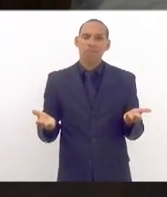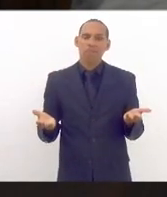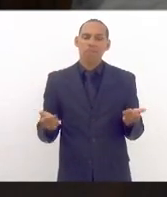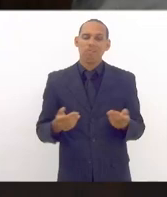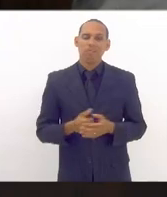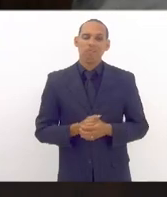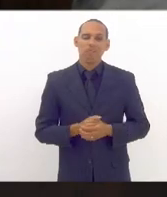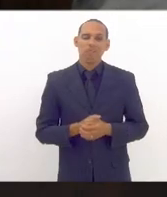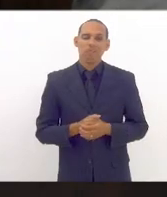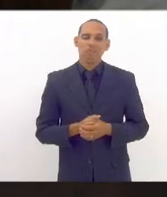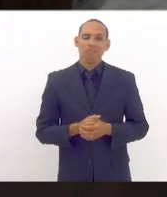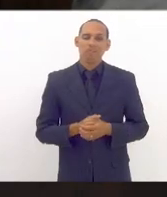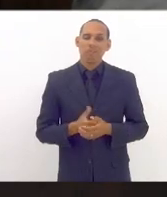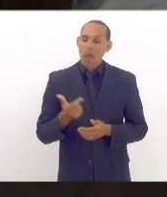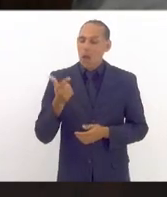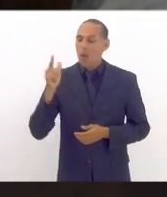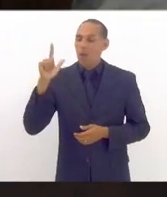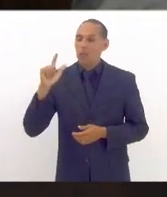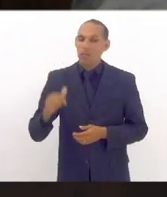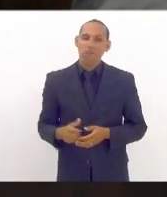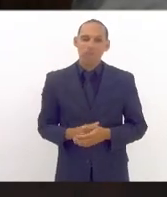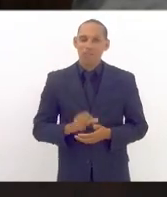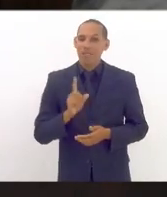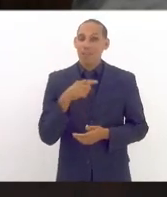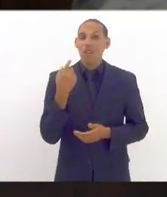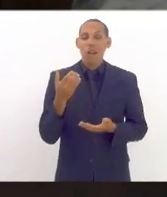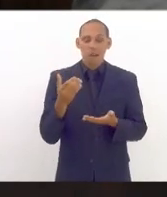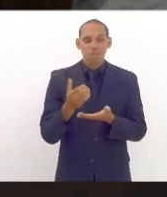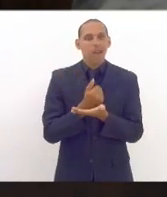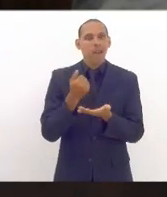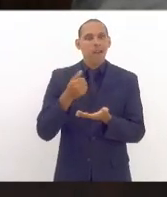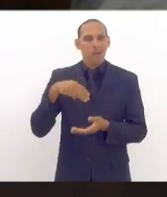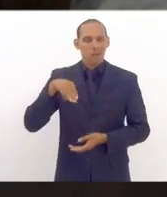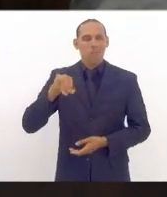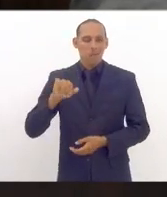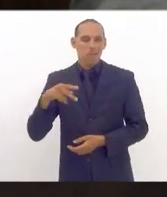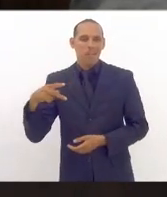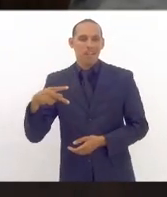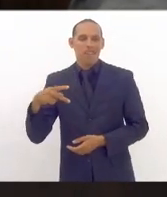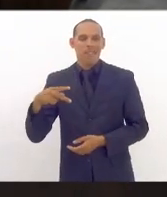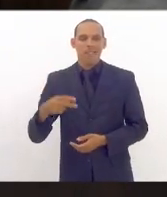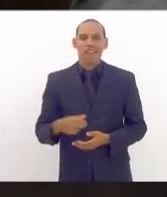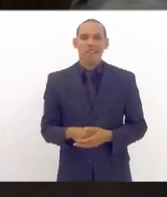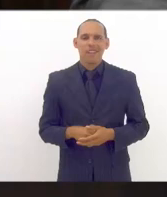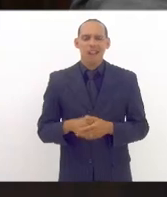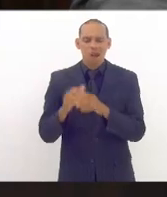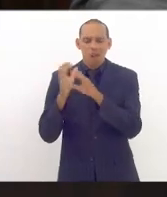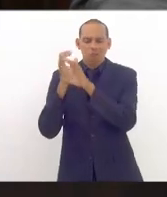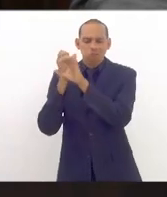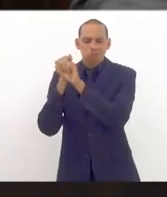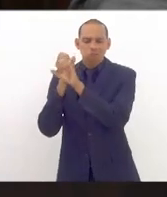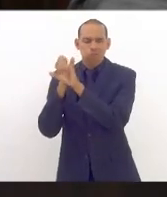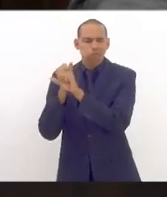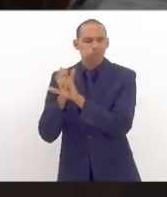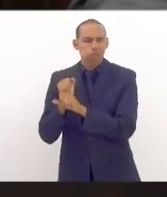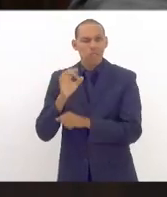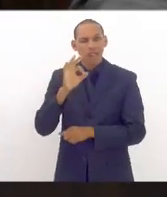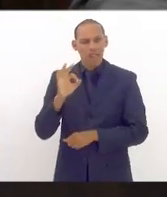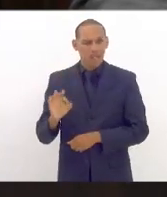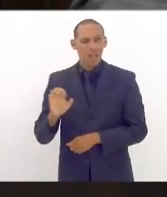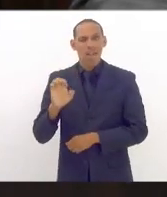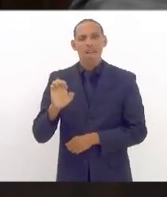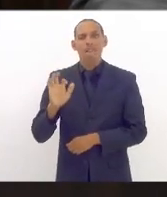essa é uma outra questão a gente pegar essa Matriz e calcular essas alíquotas